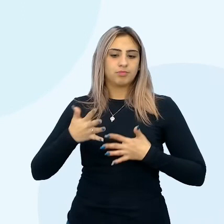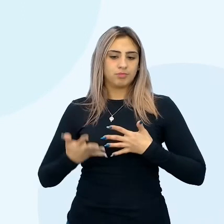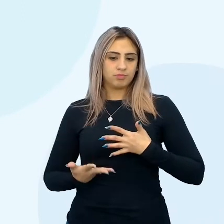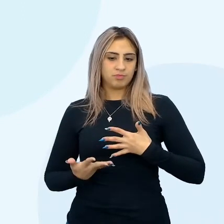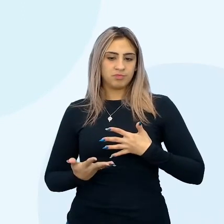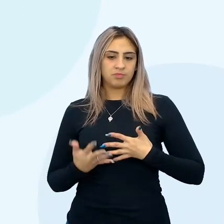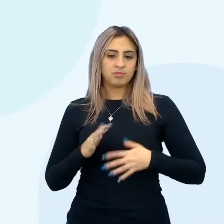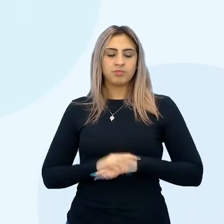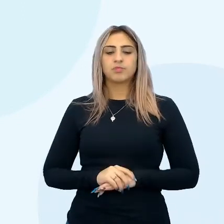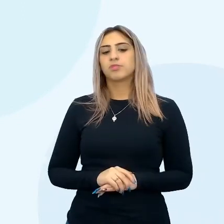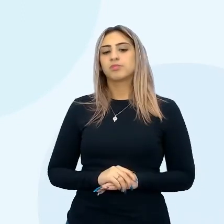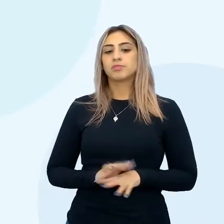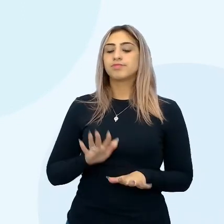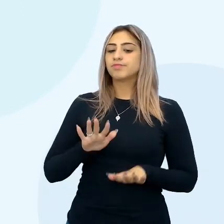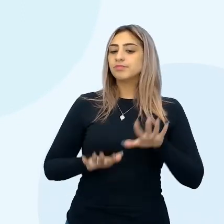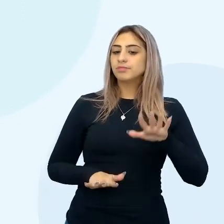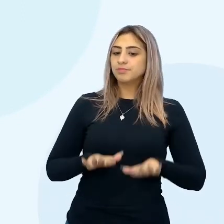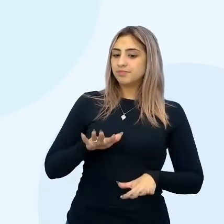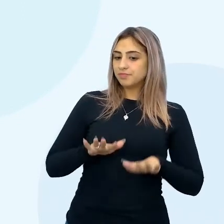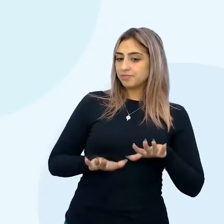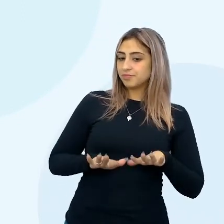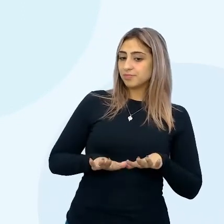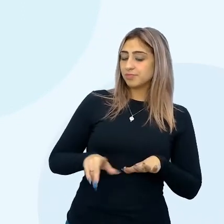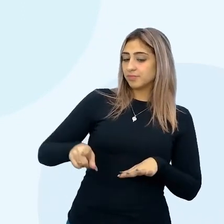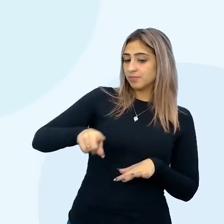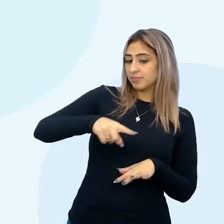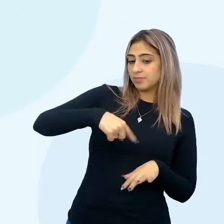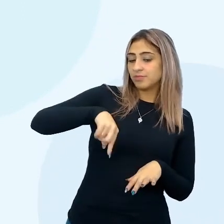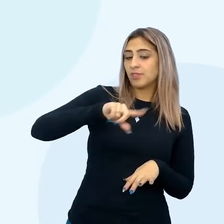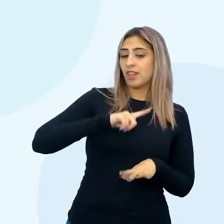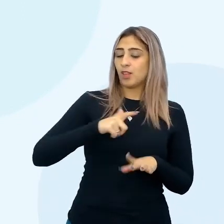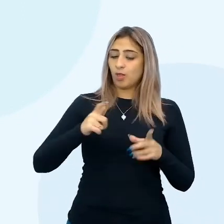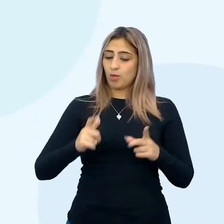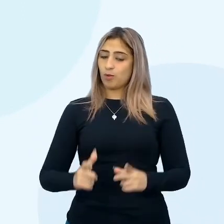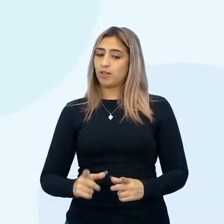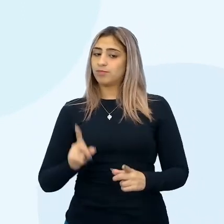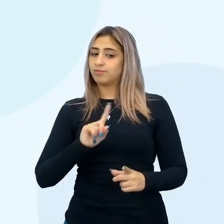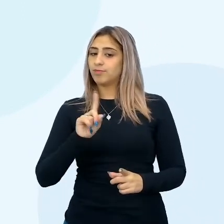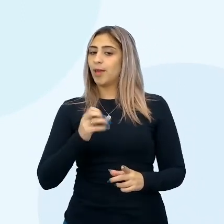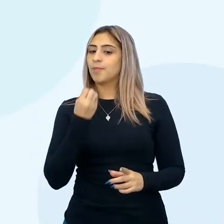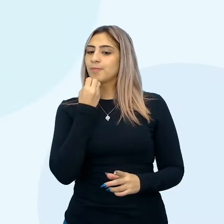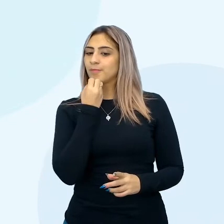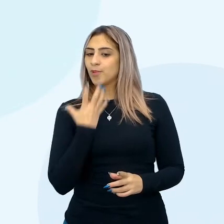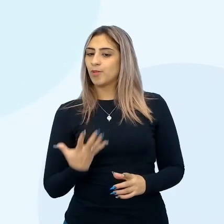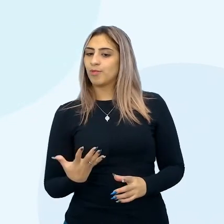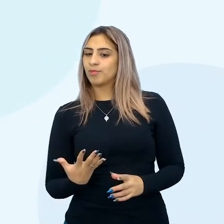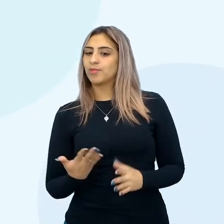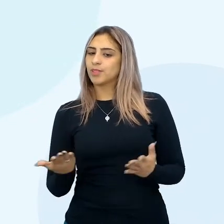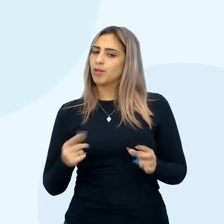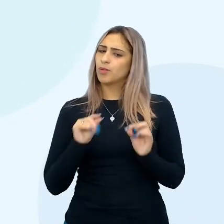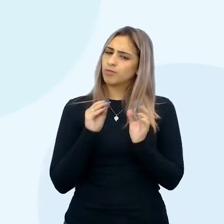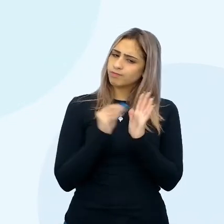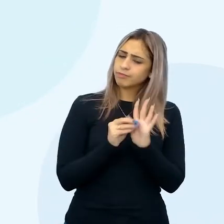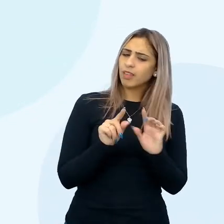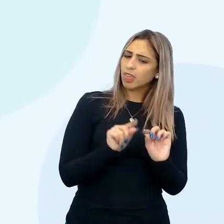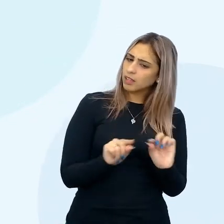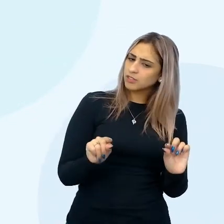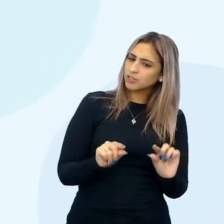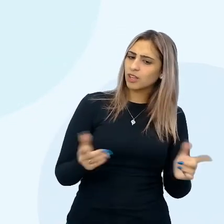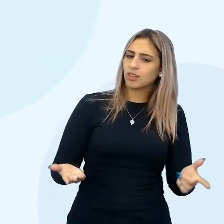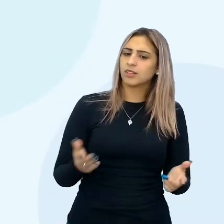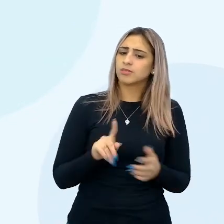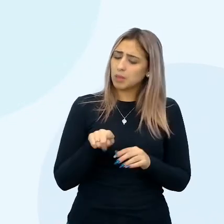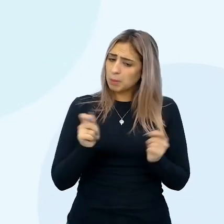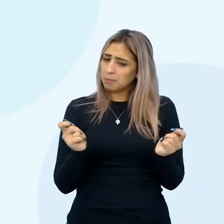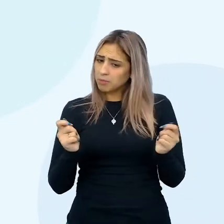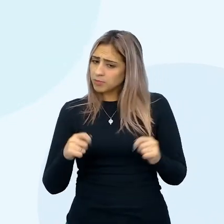assim, gente, às vezes você vai ter um espaço que não é muito propício para o silêncio, então coloca a legenda, né? E se for